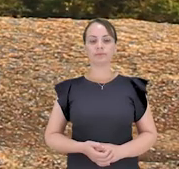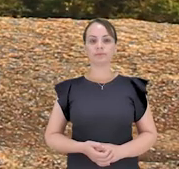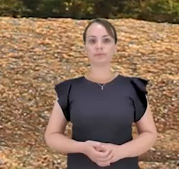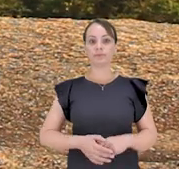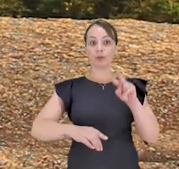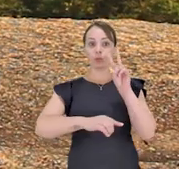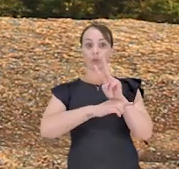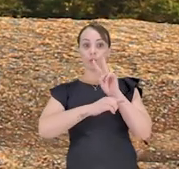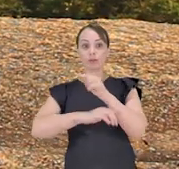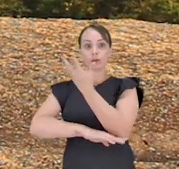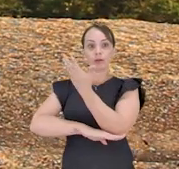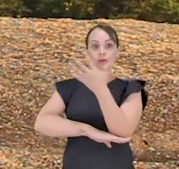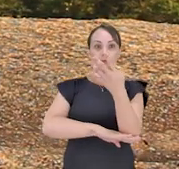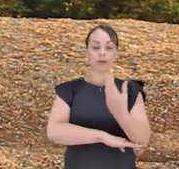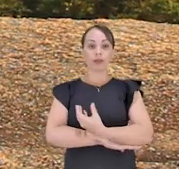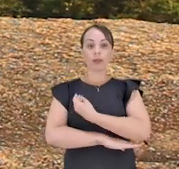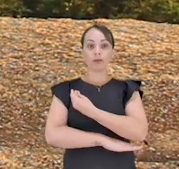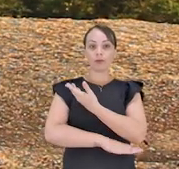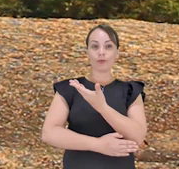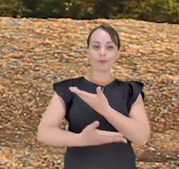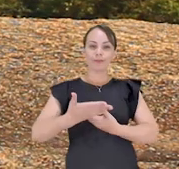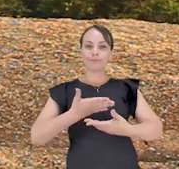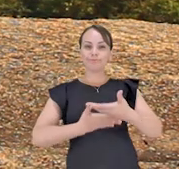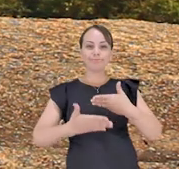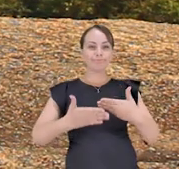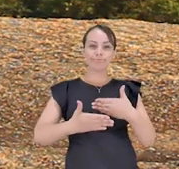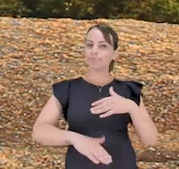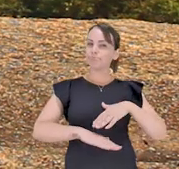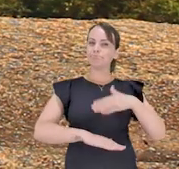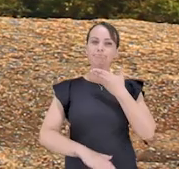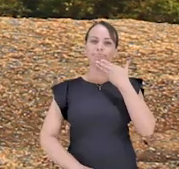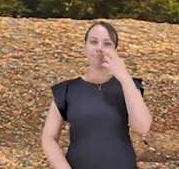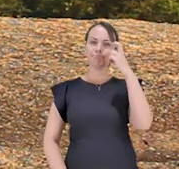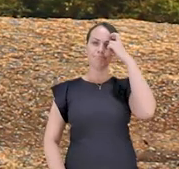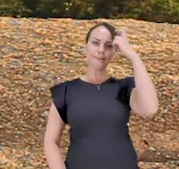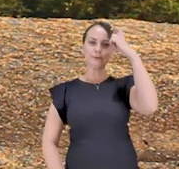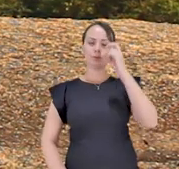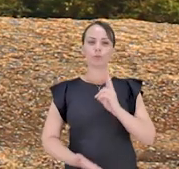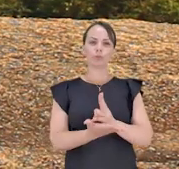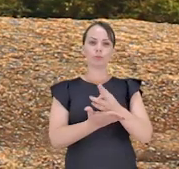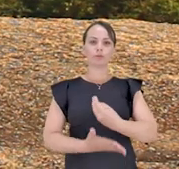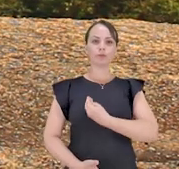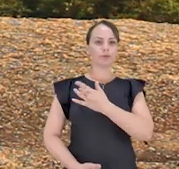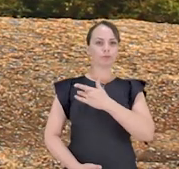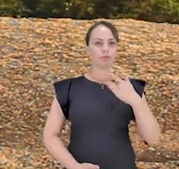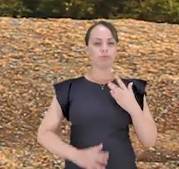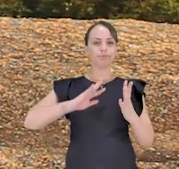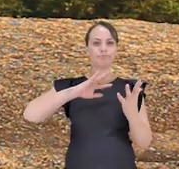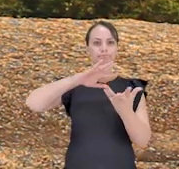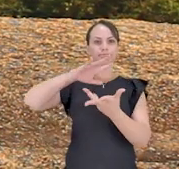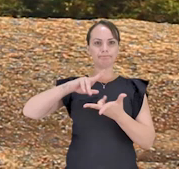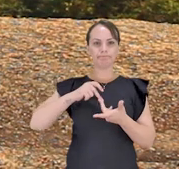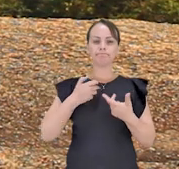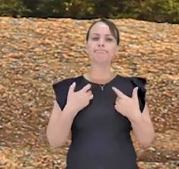Preservar o meio ambiente e viver em harmonia com ele é a maneira mais inteligente de se manter uma vida saudável em nosso planeta.